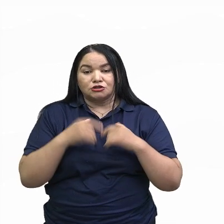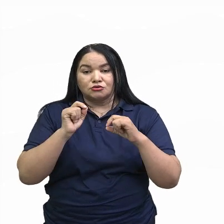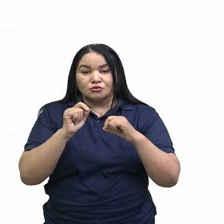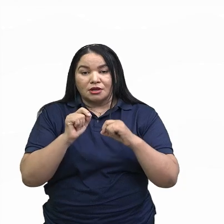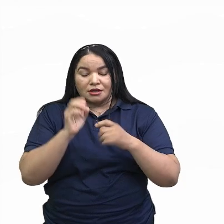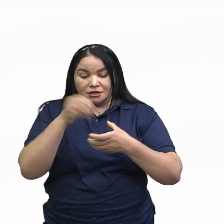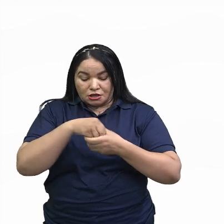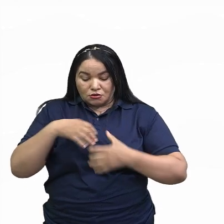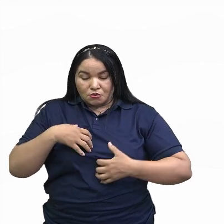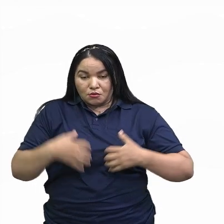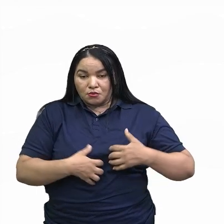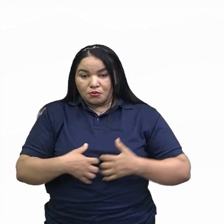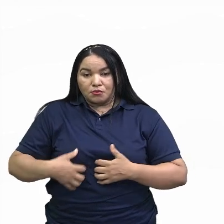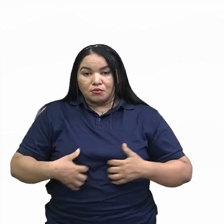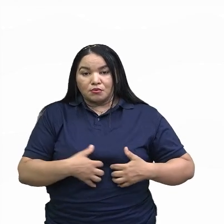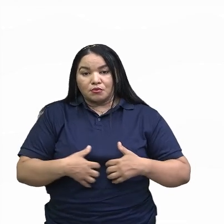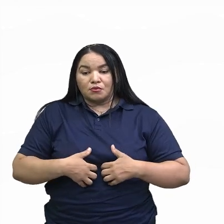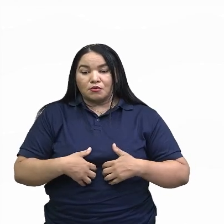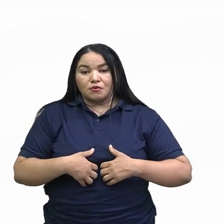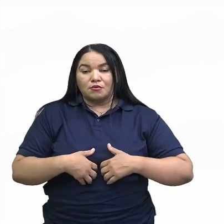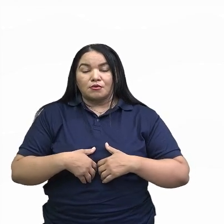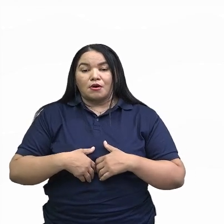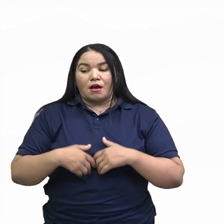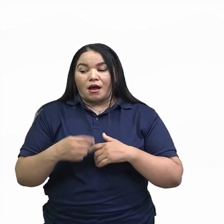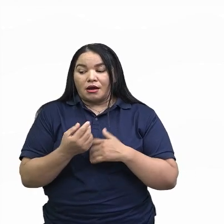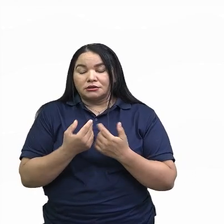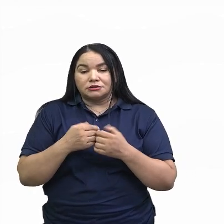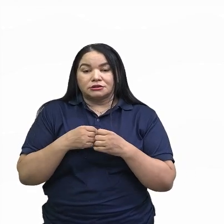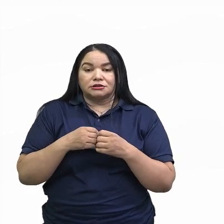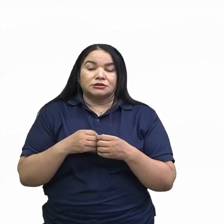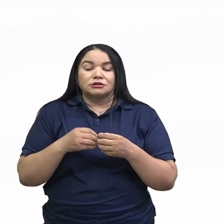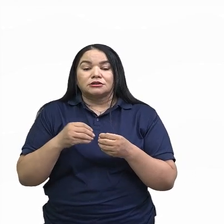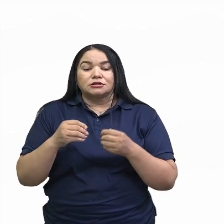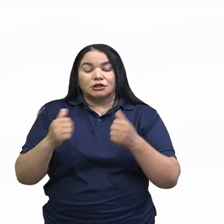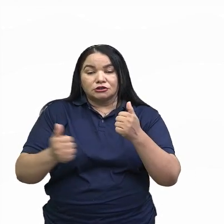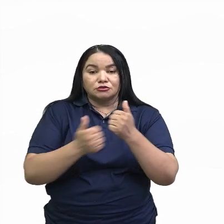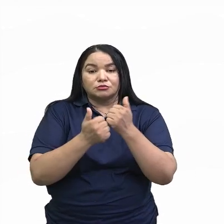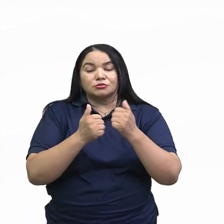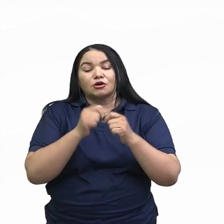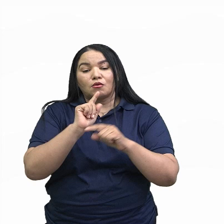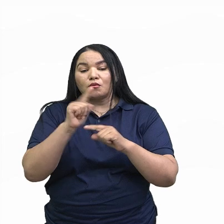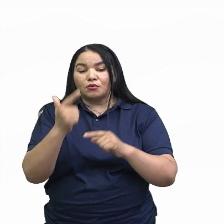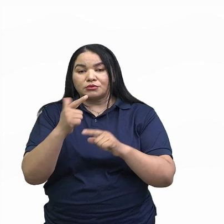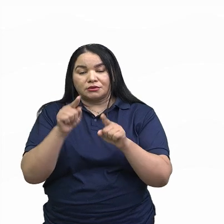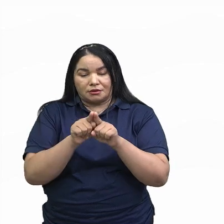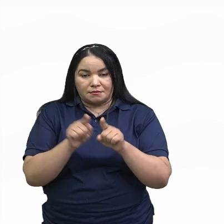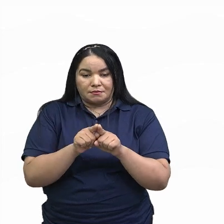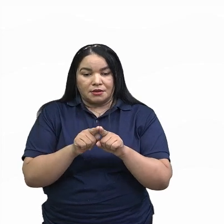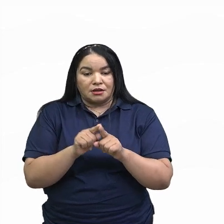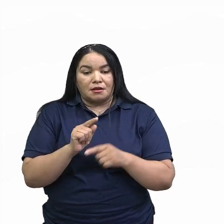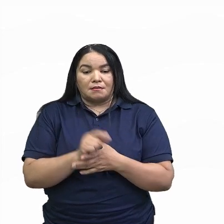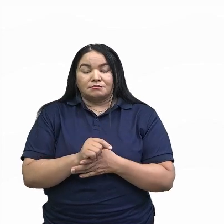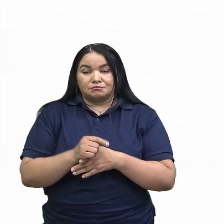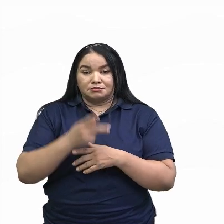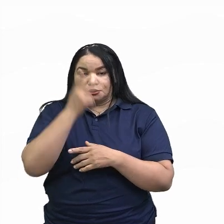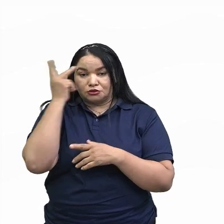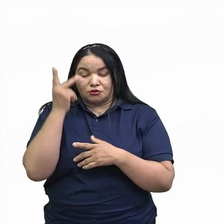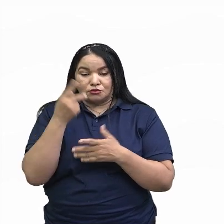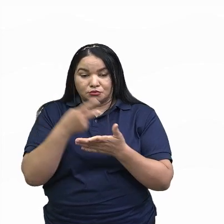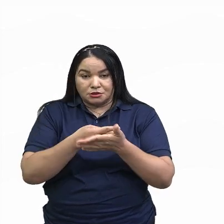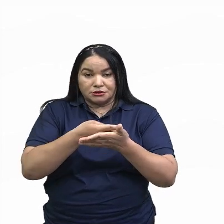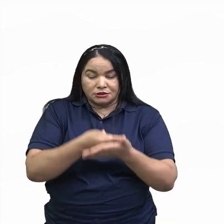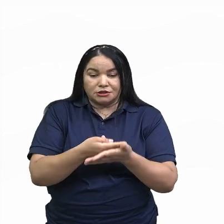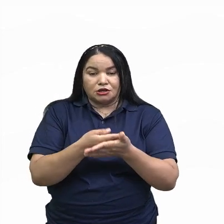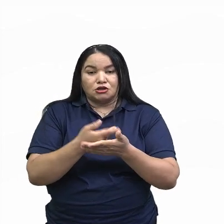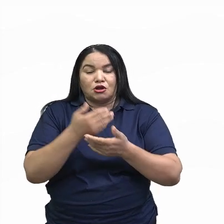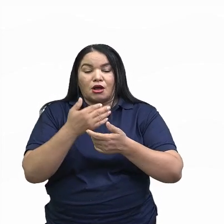em transplantes, produção de anticorpos em laboratório para pacientes com sistema imunitário